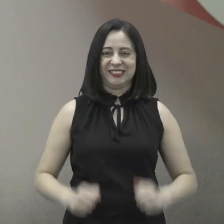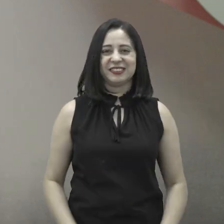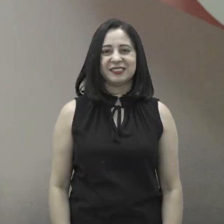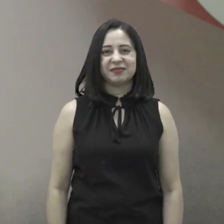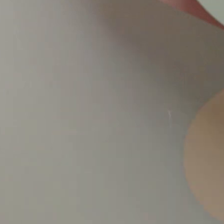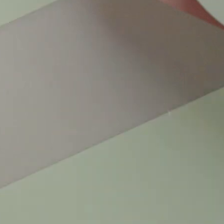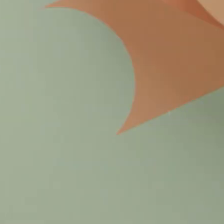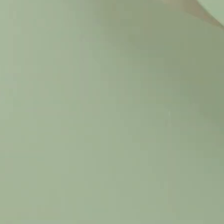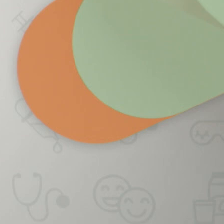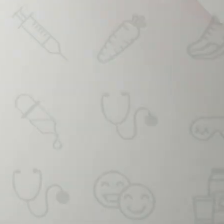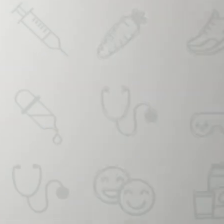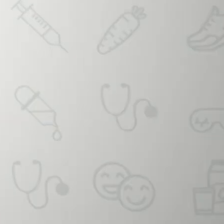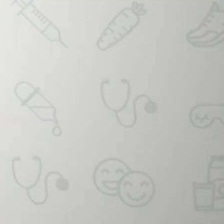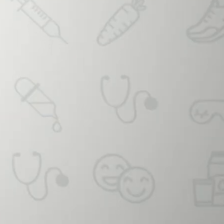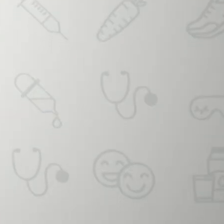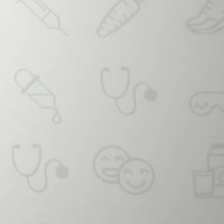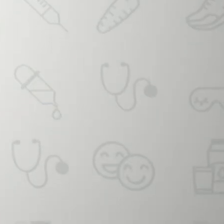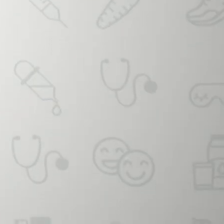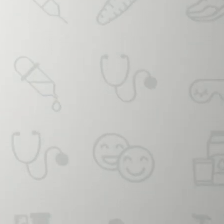voltamos.